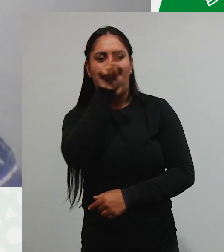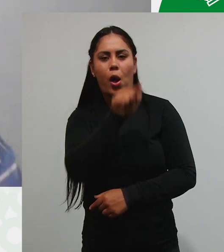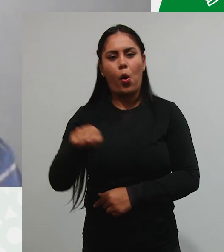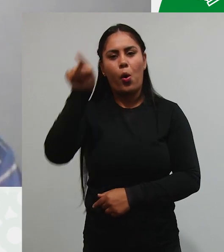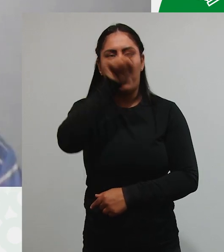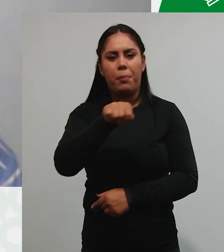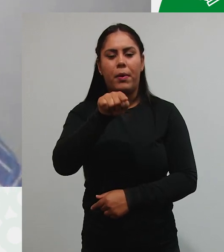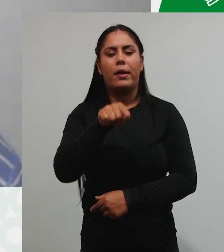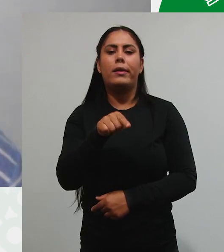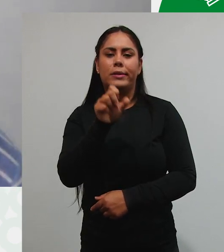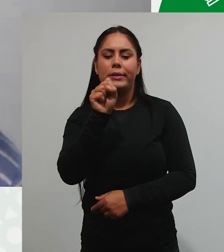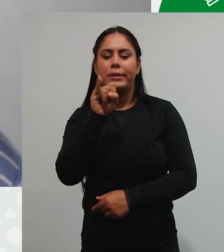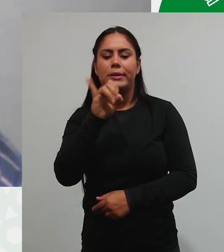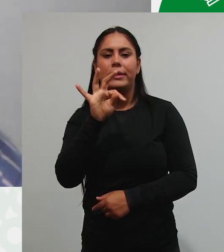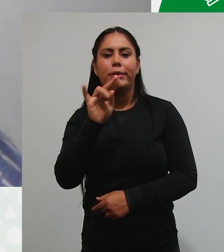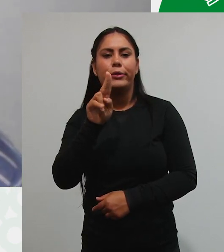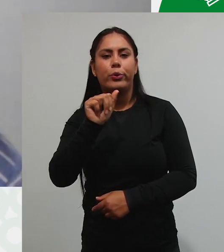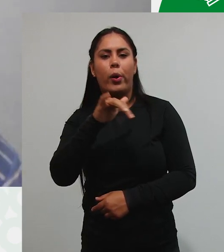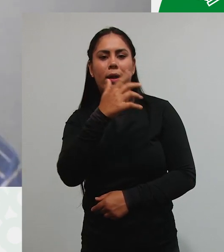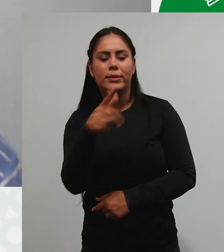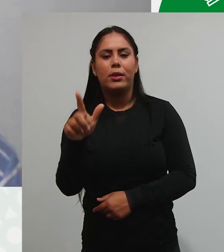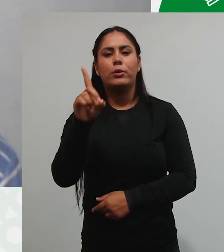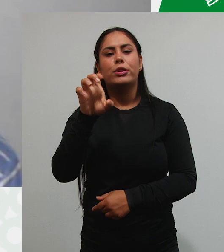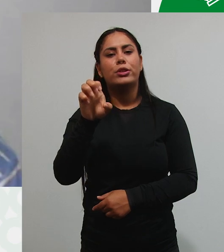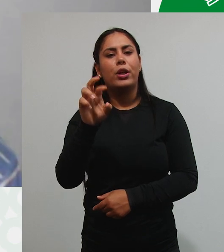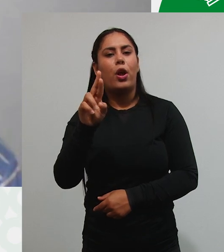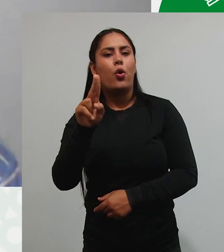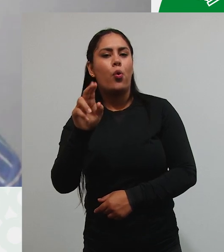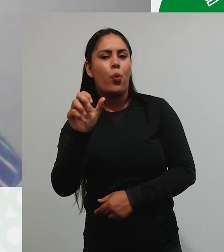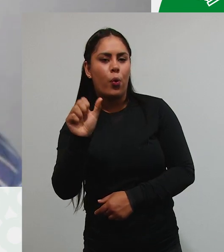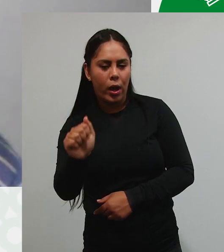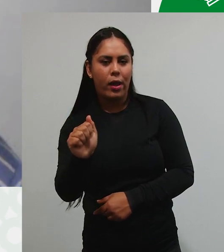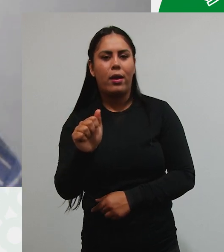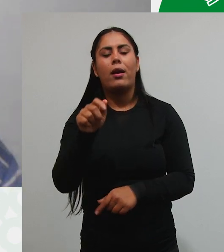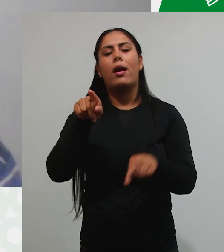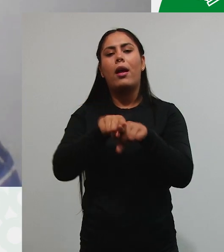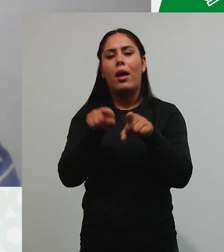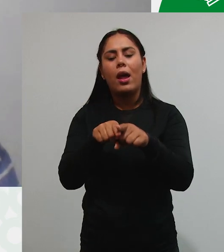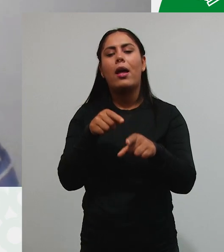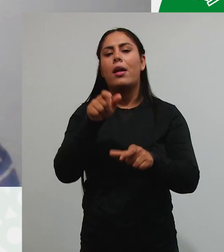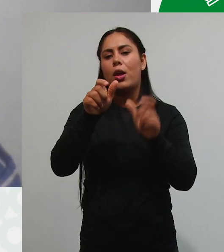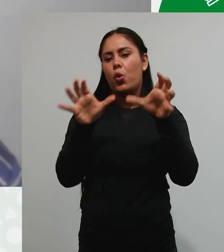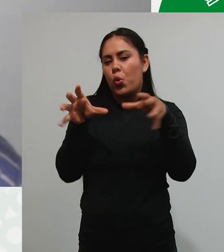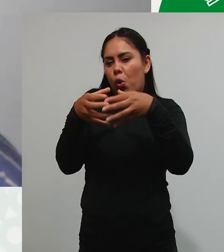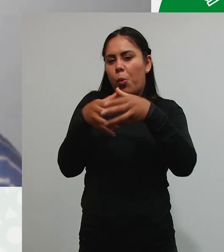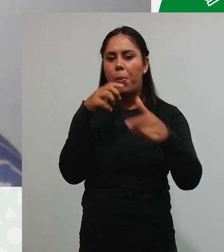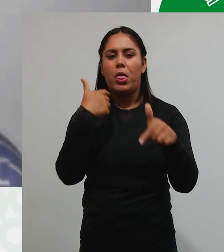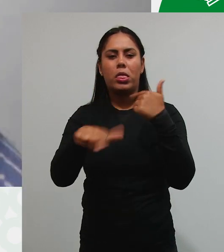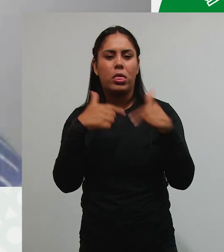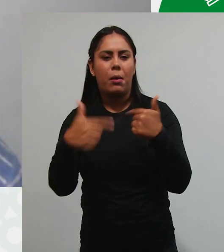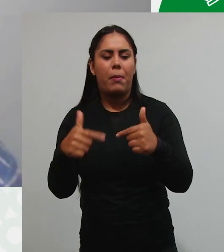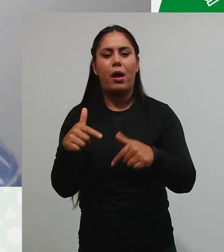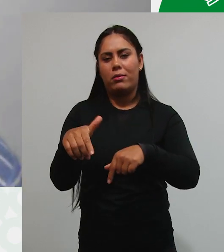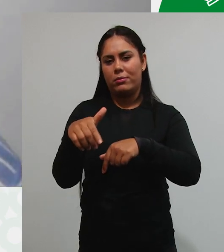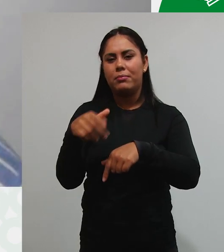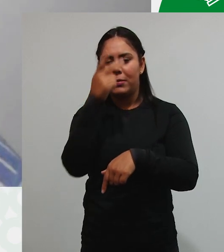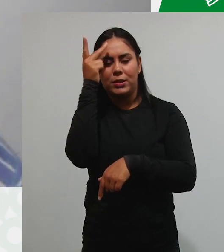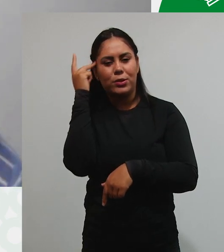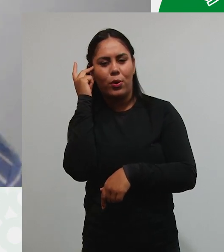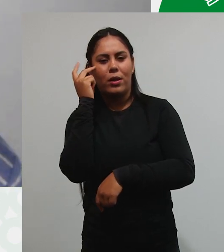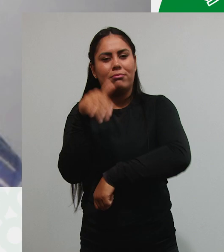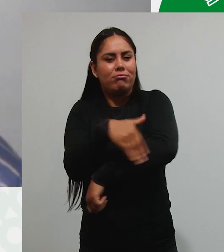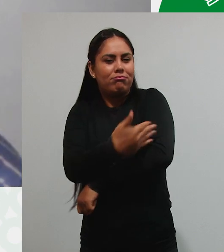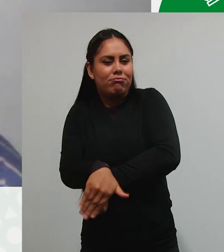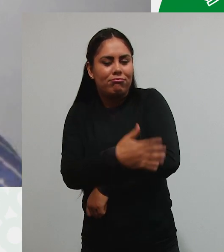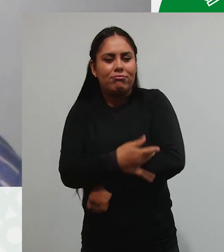chama @situação de rua, que é um grupo que trabalha com formação de educadores sociais, e aí a gente tem feito